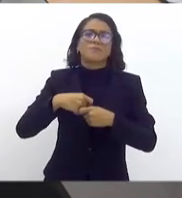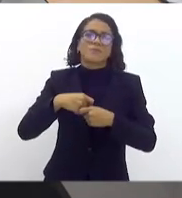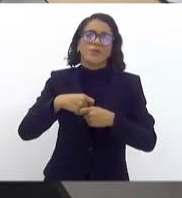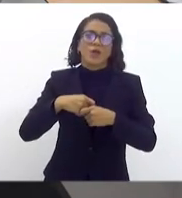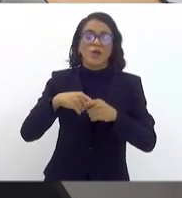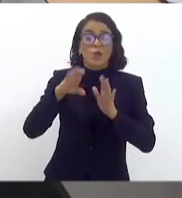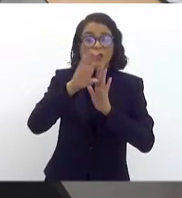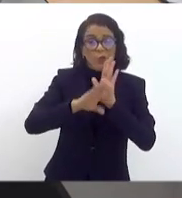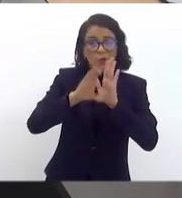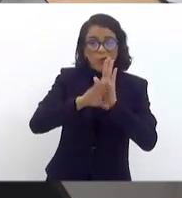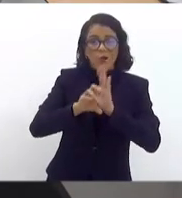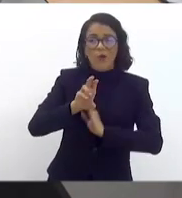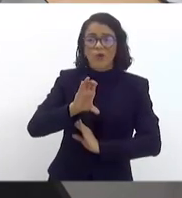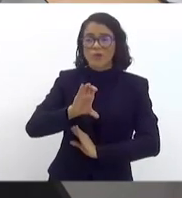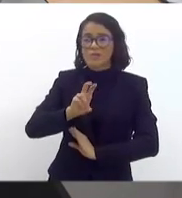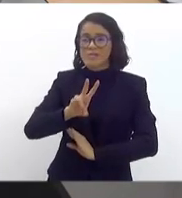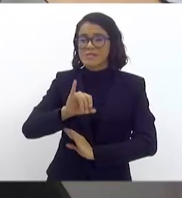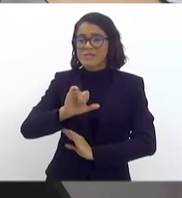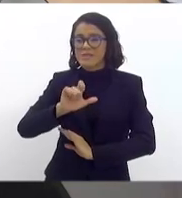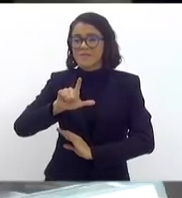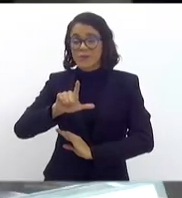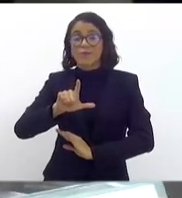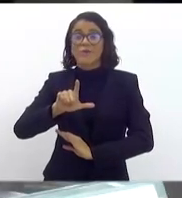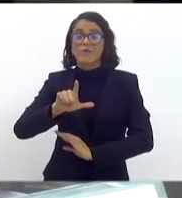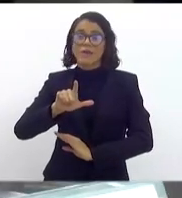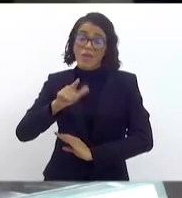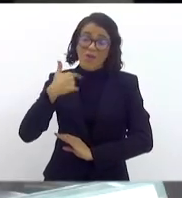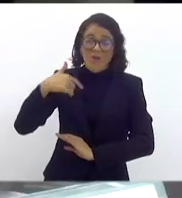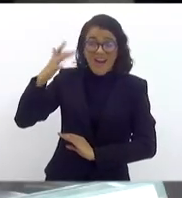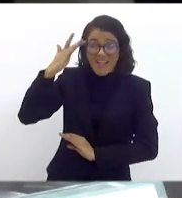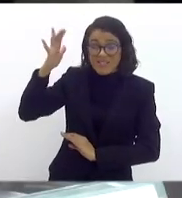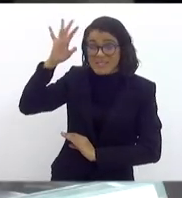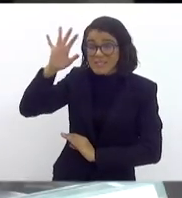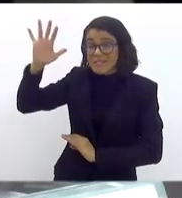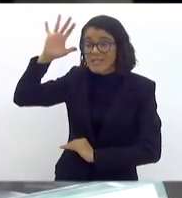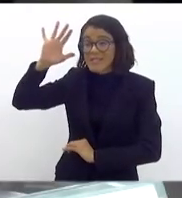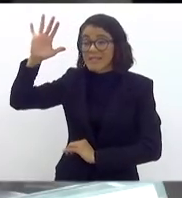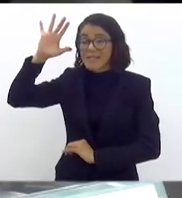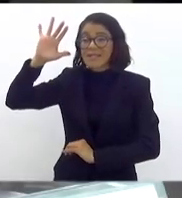Código Civil. Né? Eu acho que, em tese, né, o senhor podia